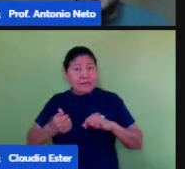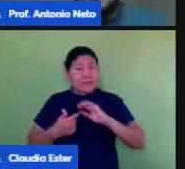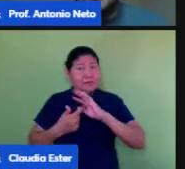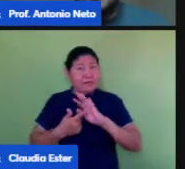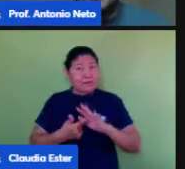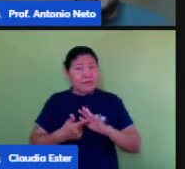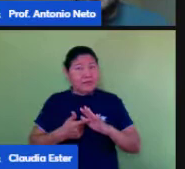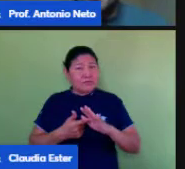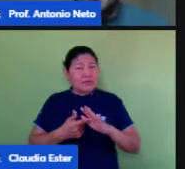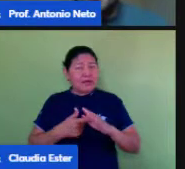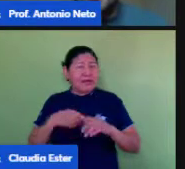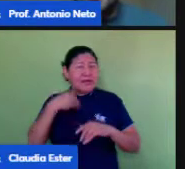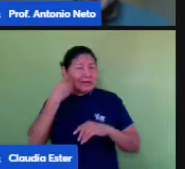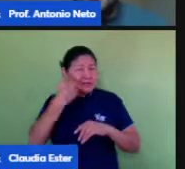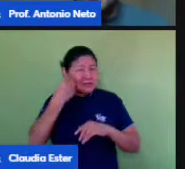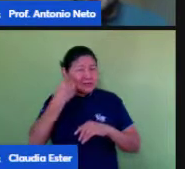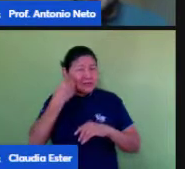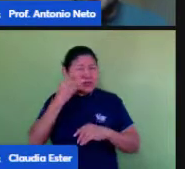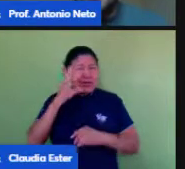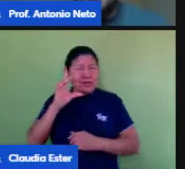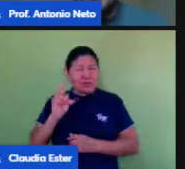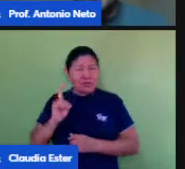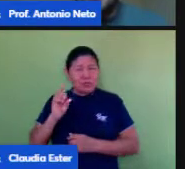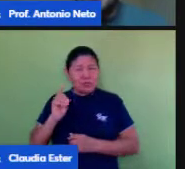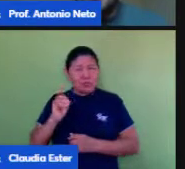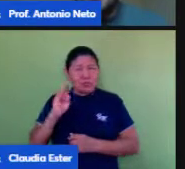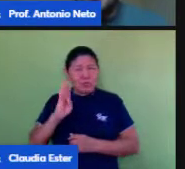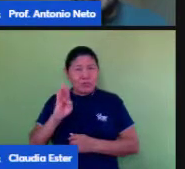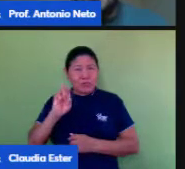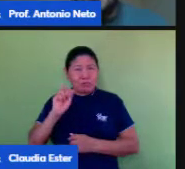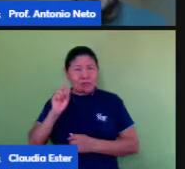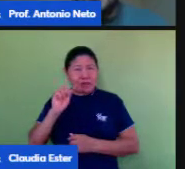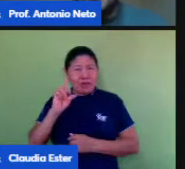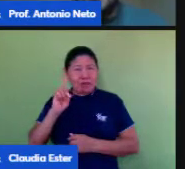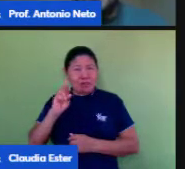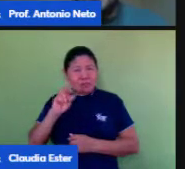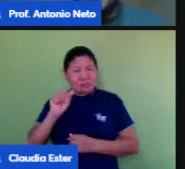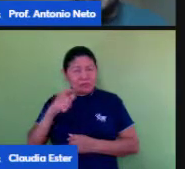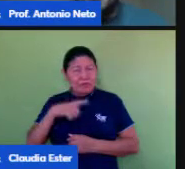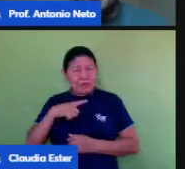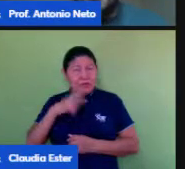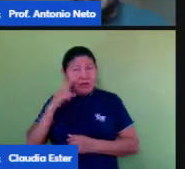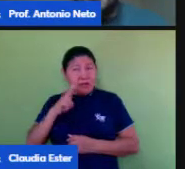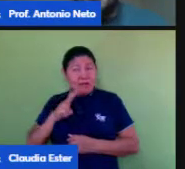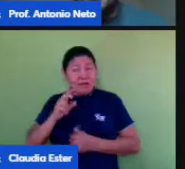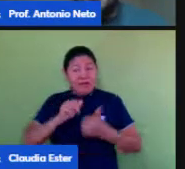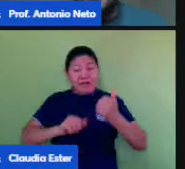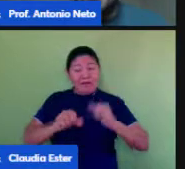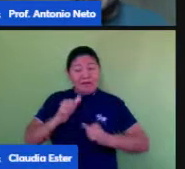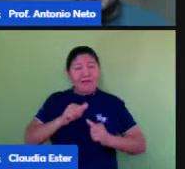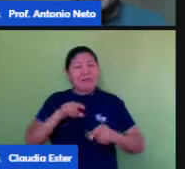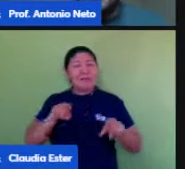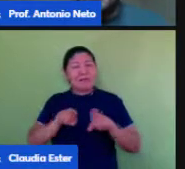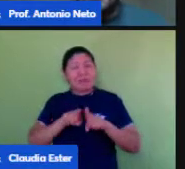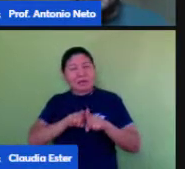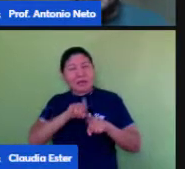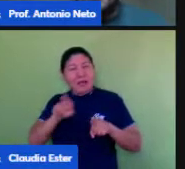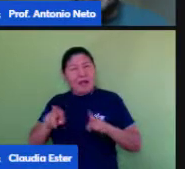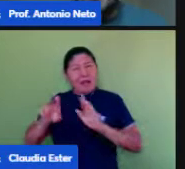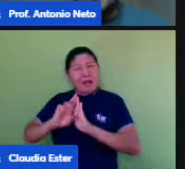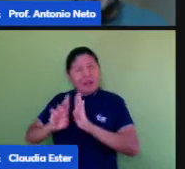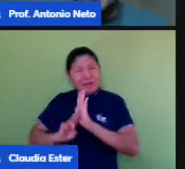dobradura. Então, eu vou avaliar na matemática em relação a esse processo de dobradura.